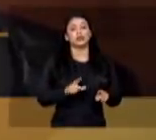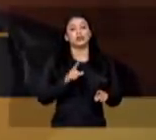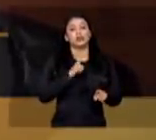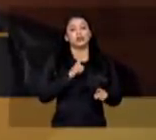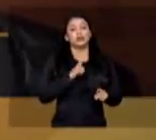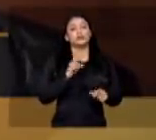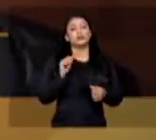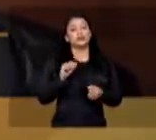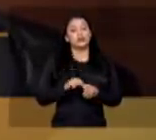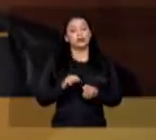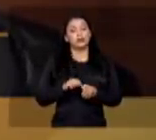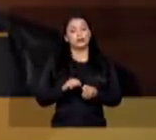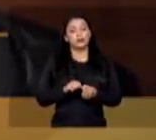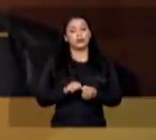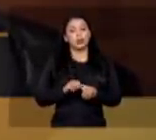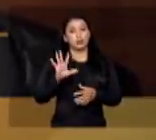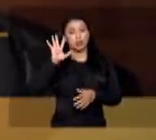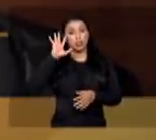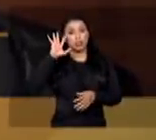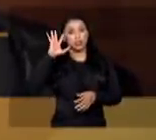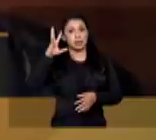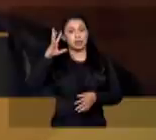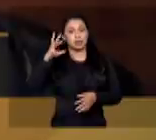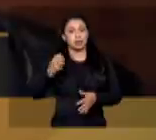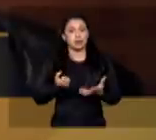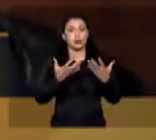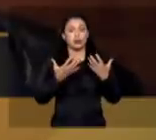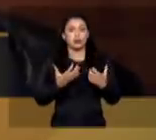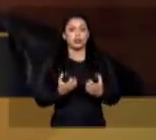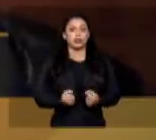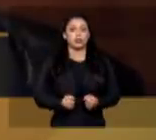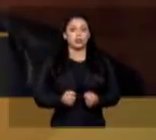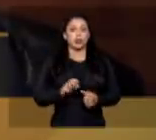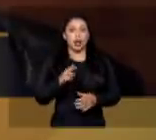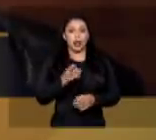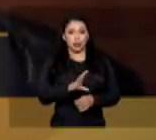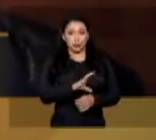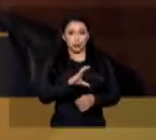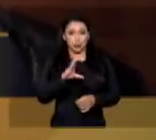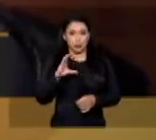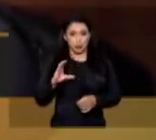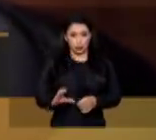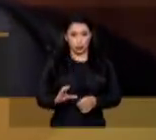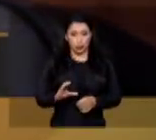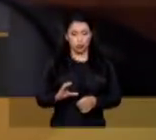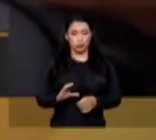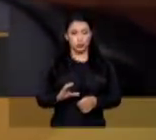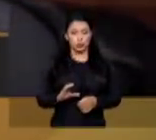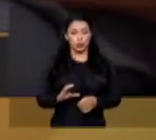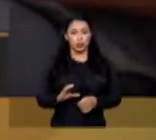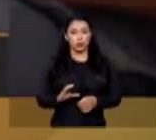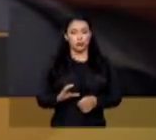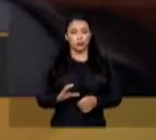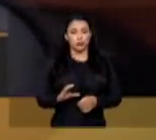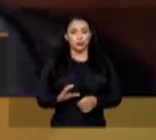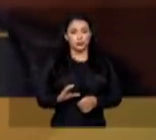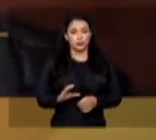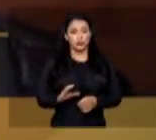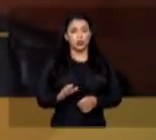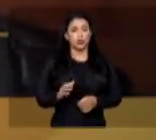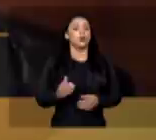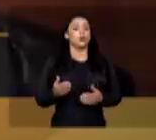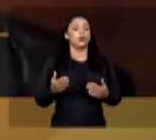efeitos dados à decisão concessiva da ordem de habeas corpus em relação a